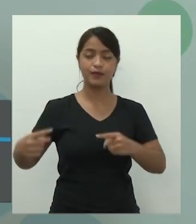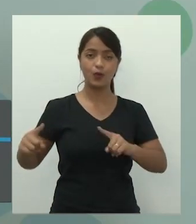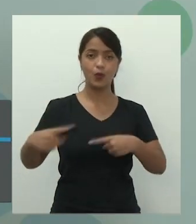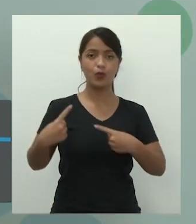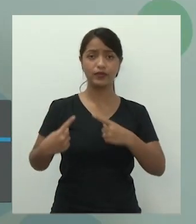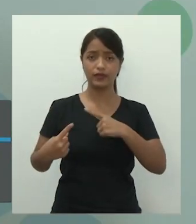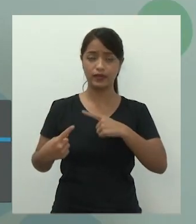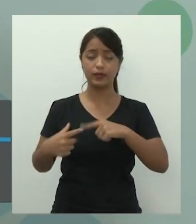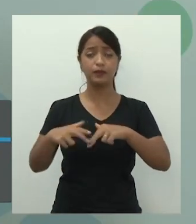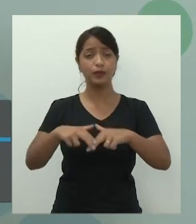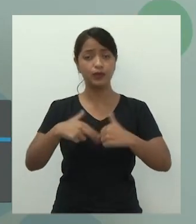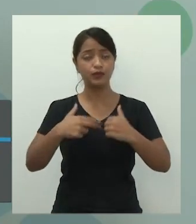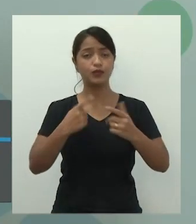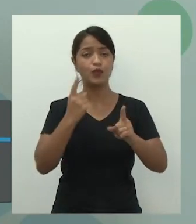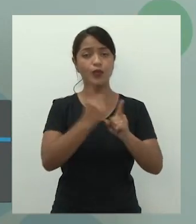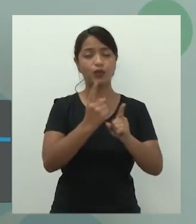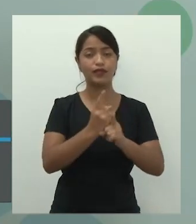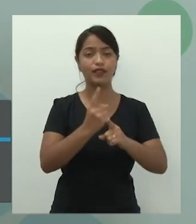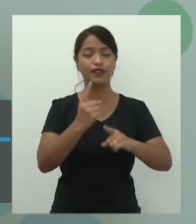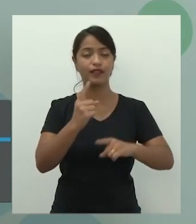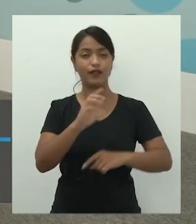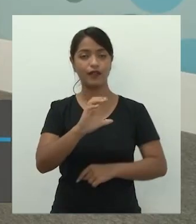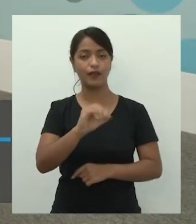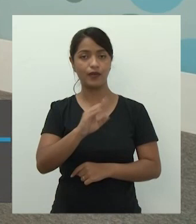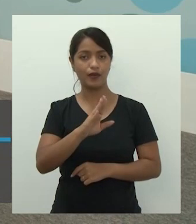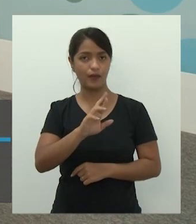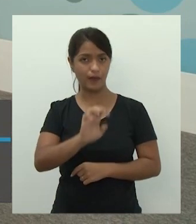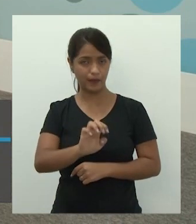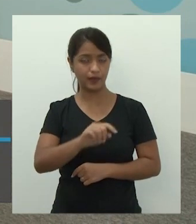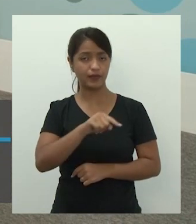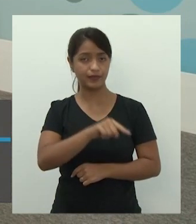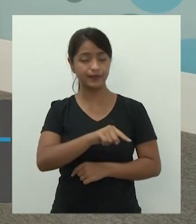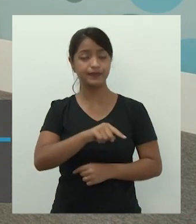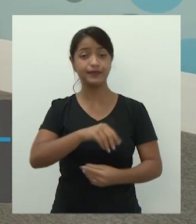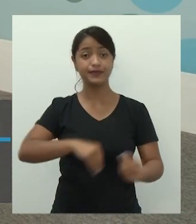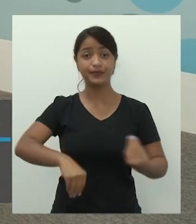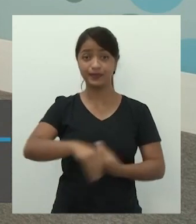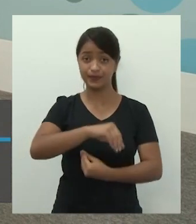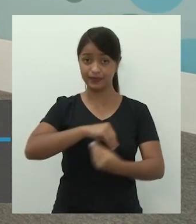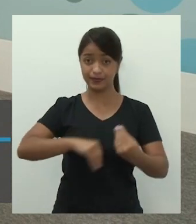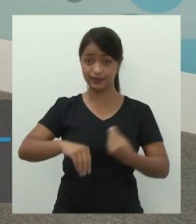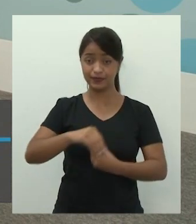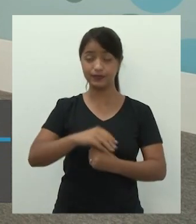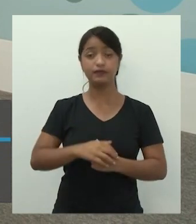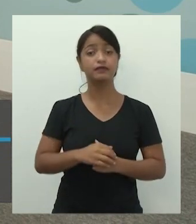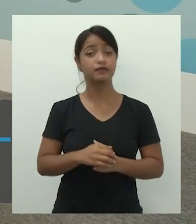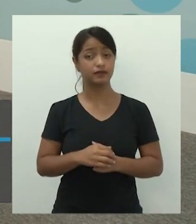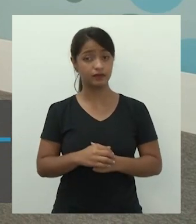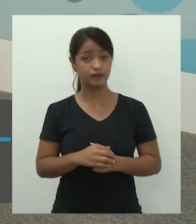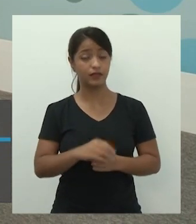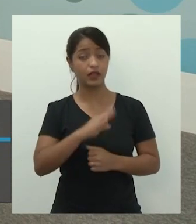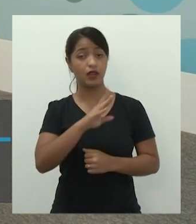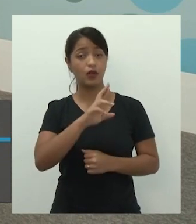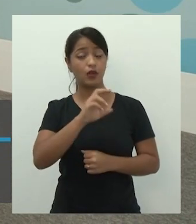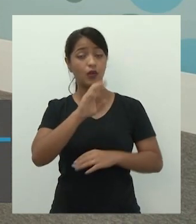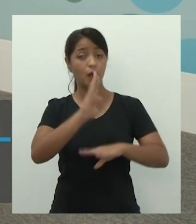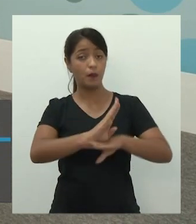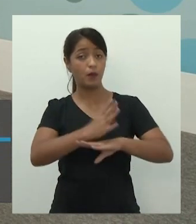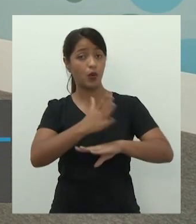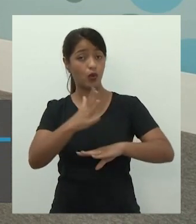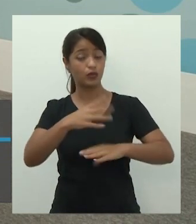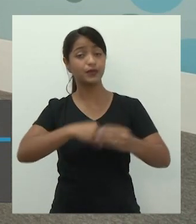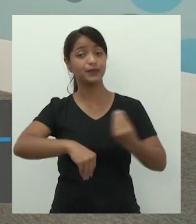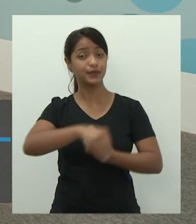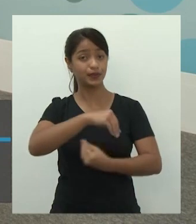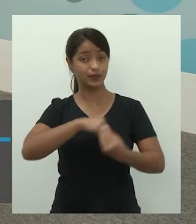importância desse que não é um minério, né? Como a professora falou, ele é feito pelas mãos. O cobre até é natural, mas o bronze não é. O bronze é a mistura